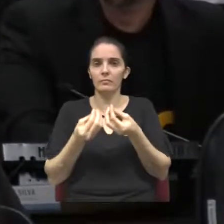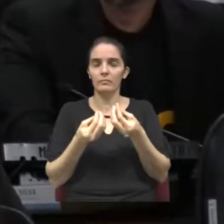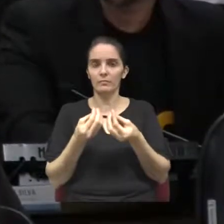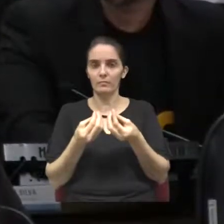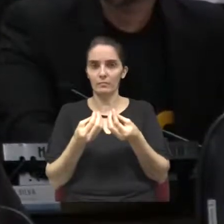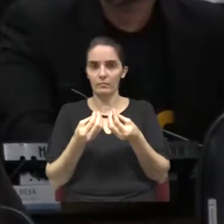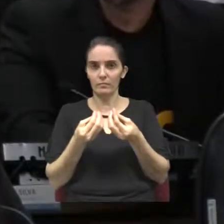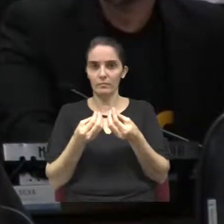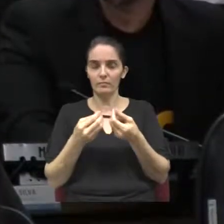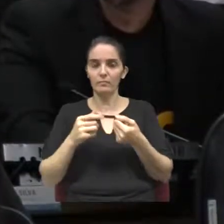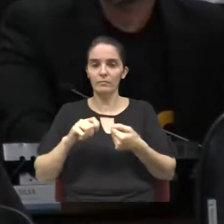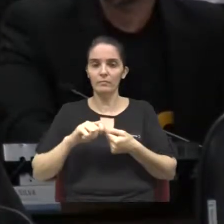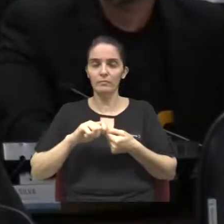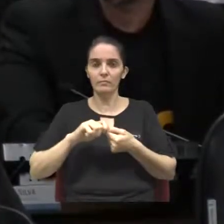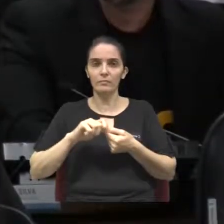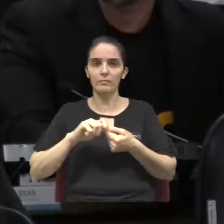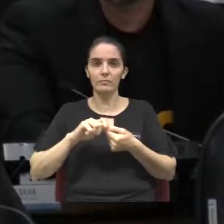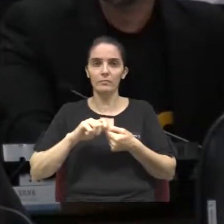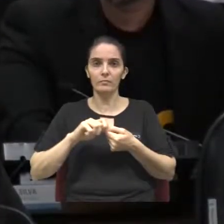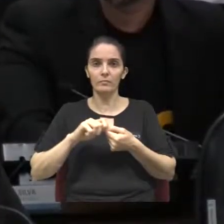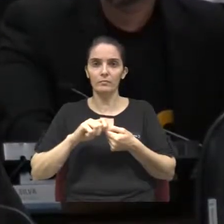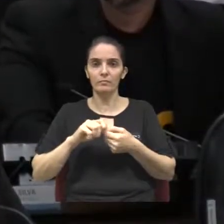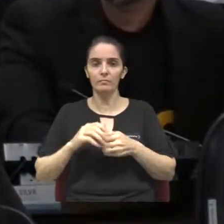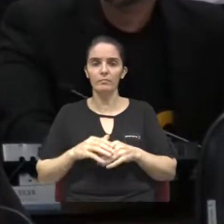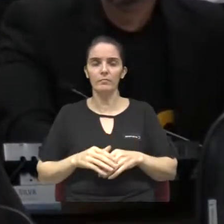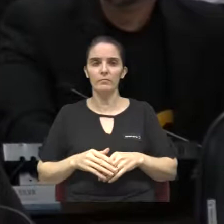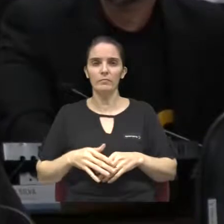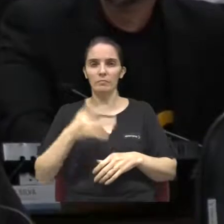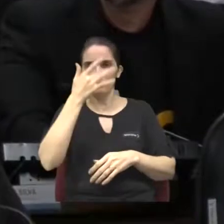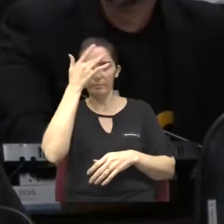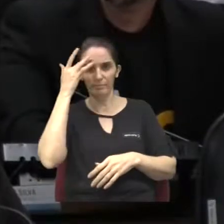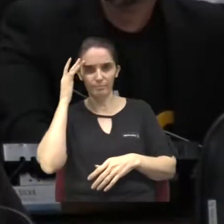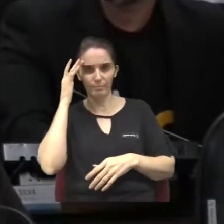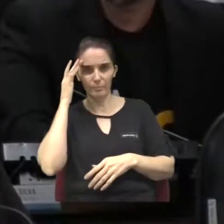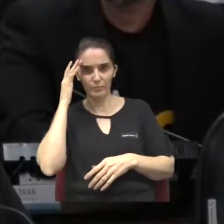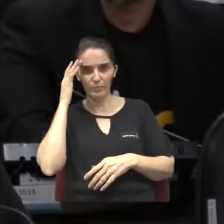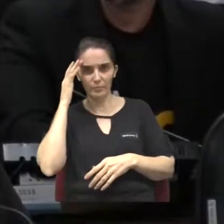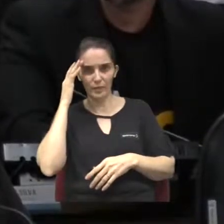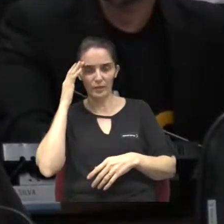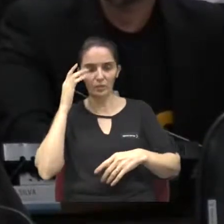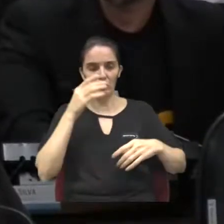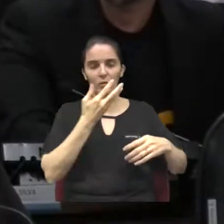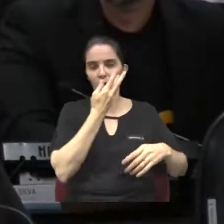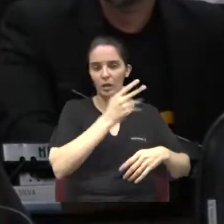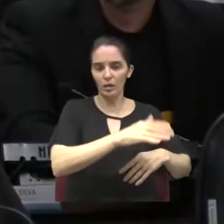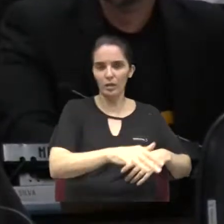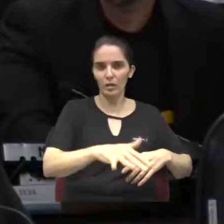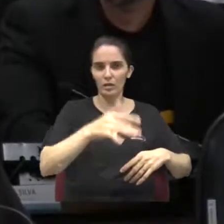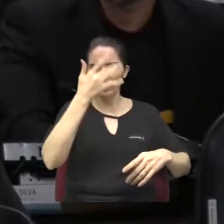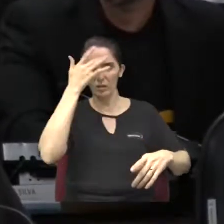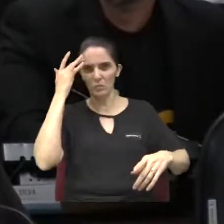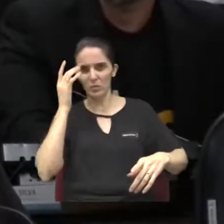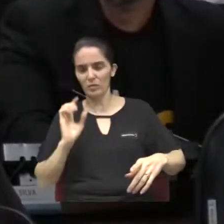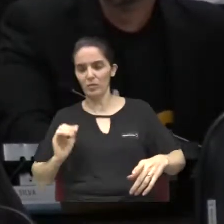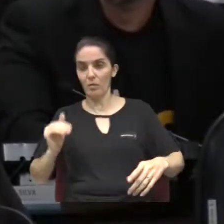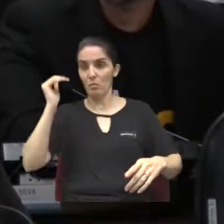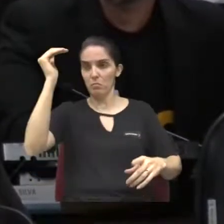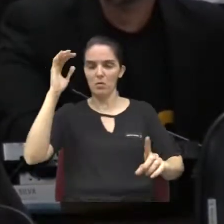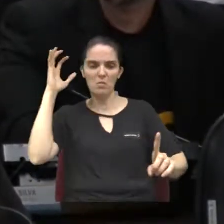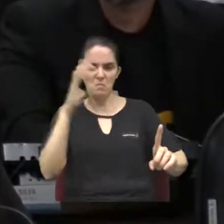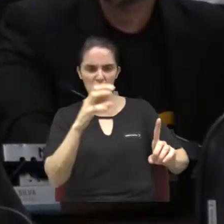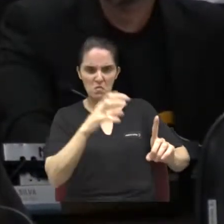tão cruel que é a pedofilia. Quero parabenizar o vereador Estevão mais uma vez, os vereadores